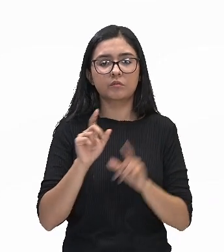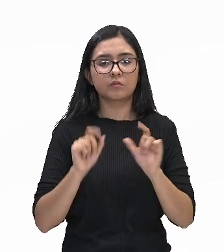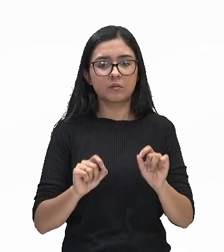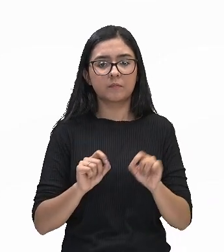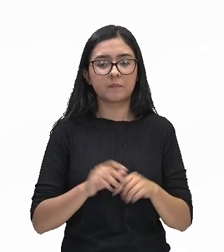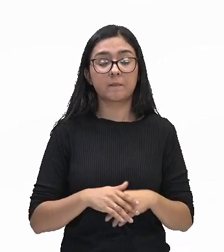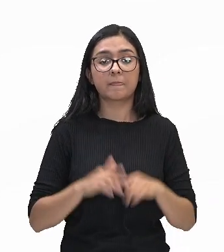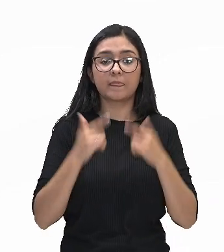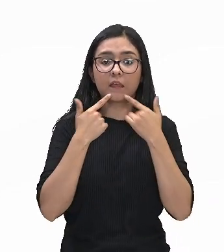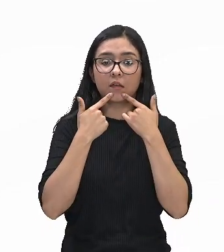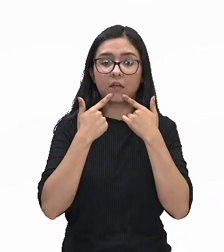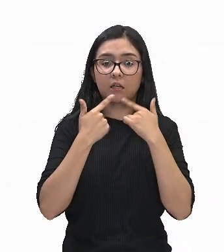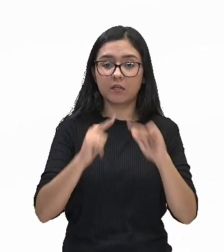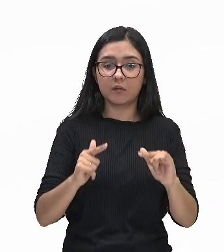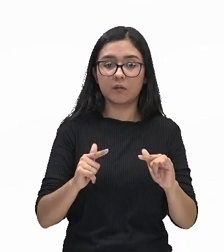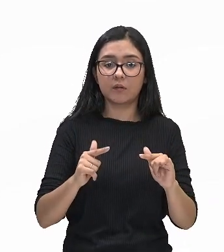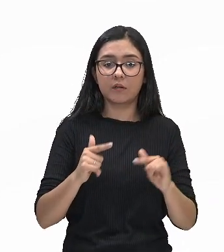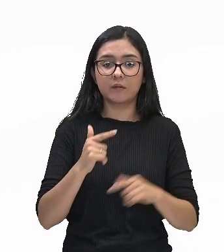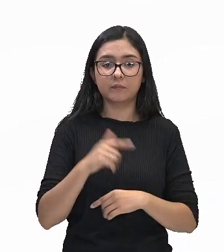a